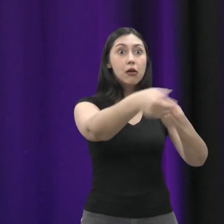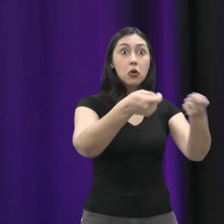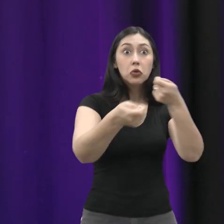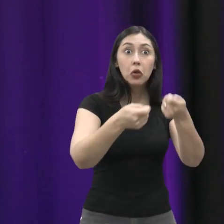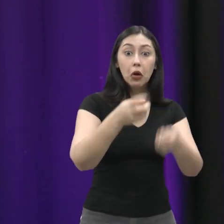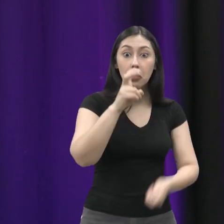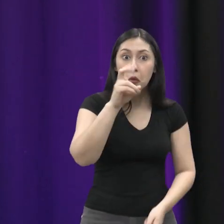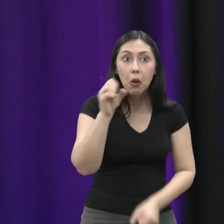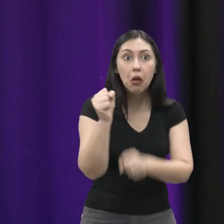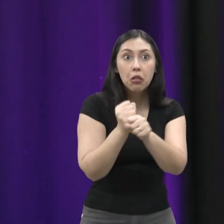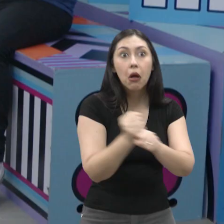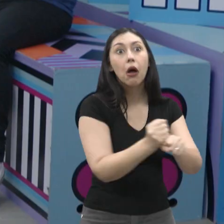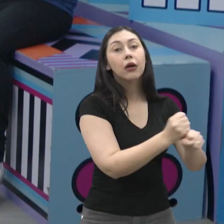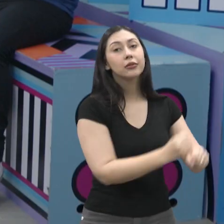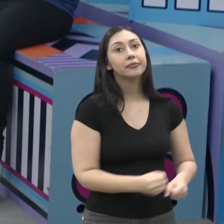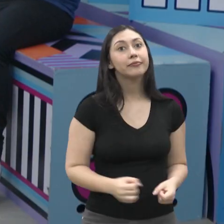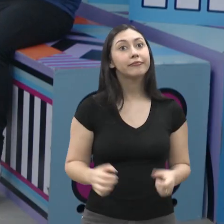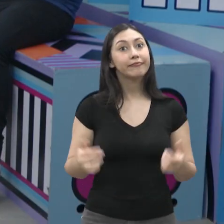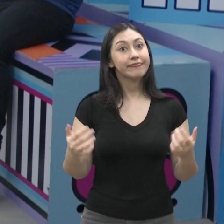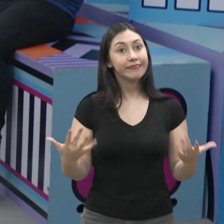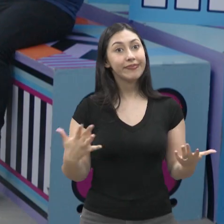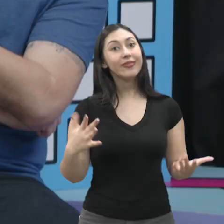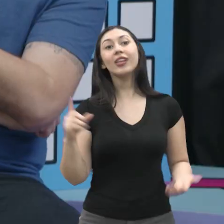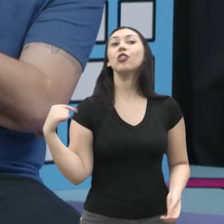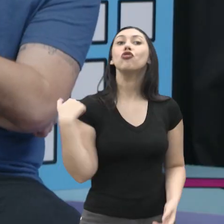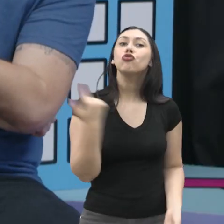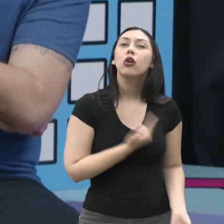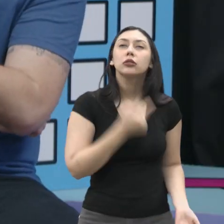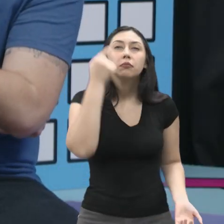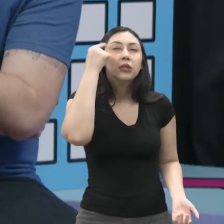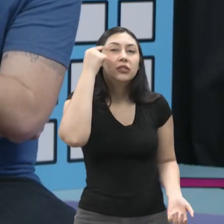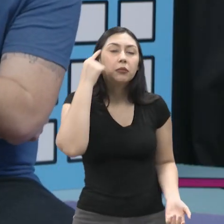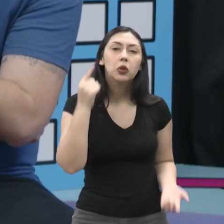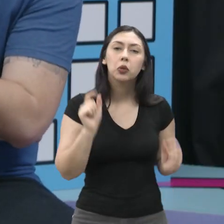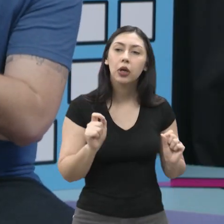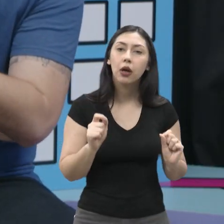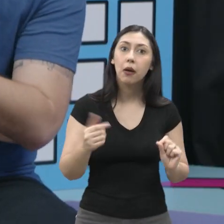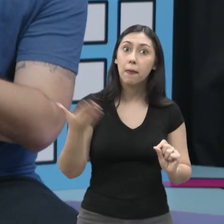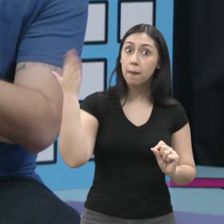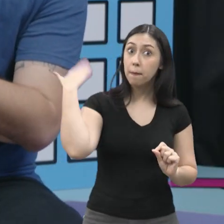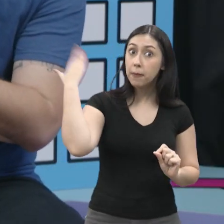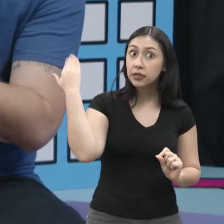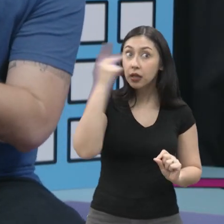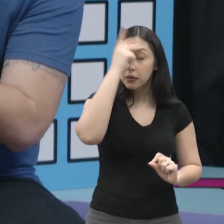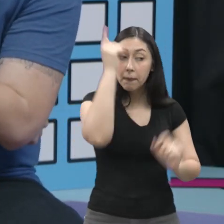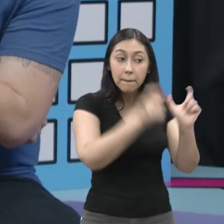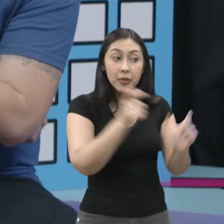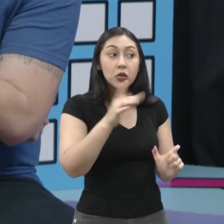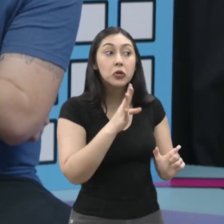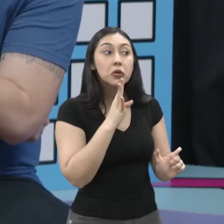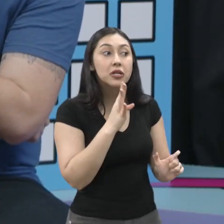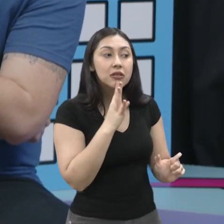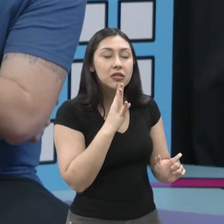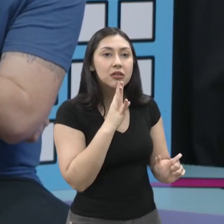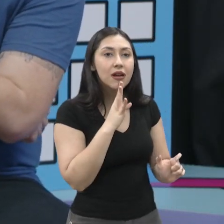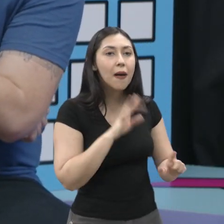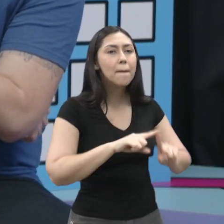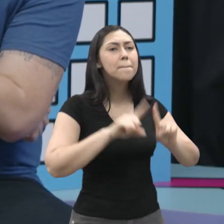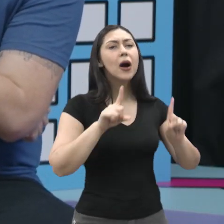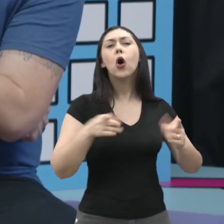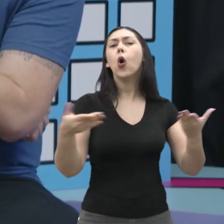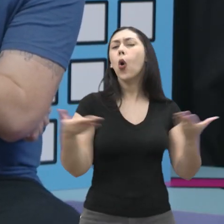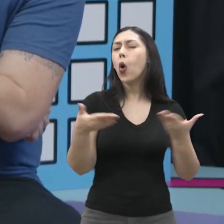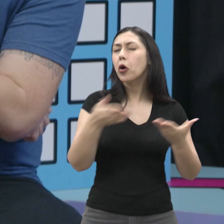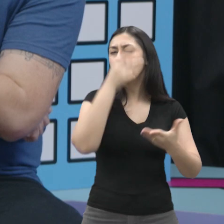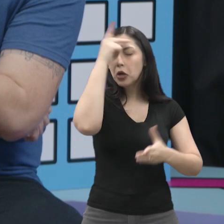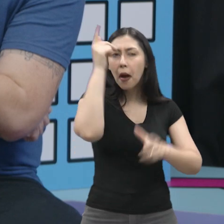país por quase 50. Como o professor diz aí pra gente, né? Naquela época as pessoas conheciam. Mas será que hoje a